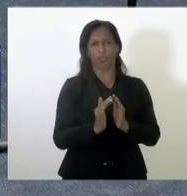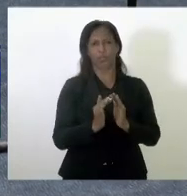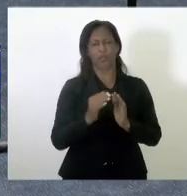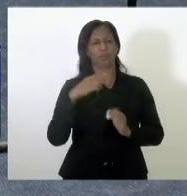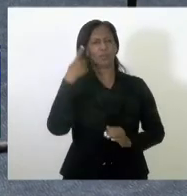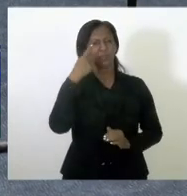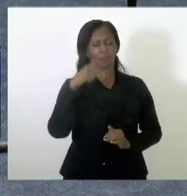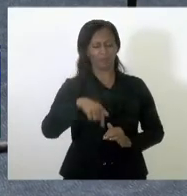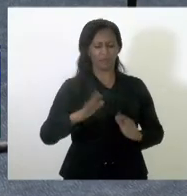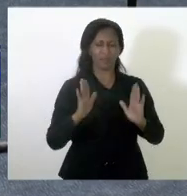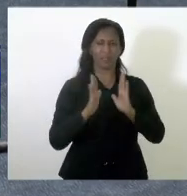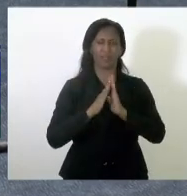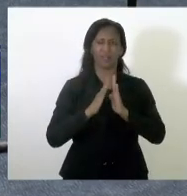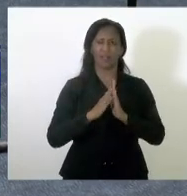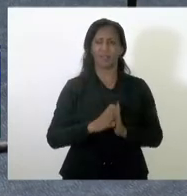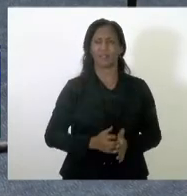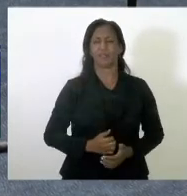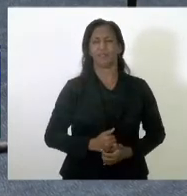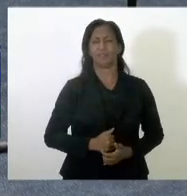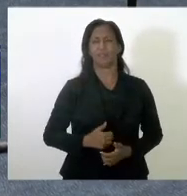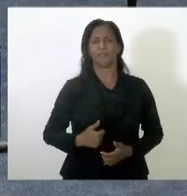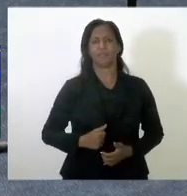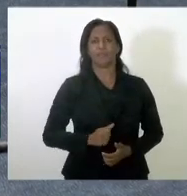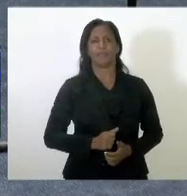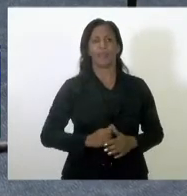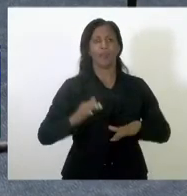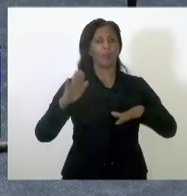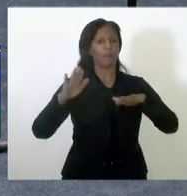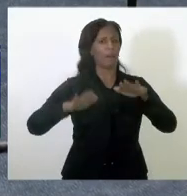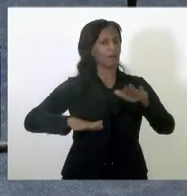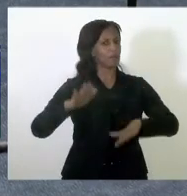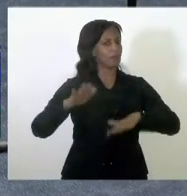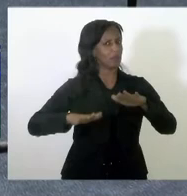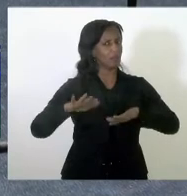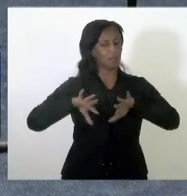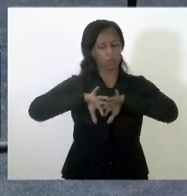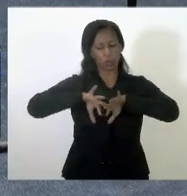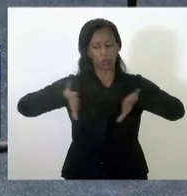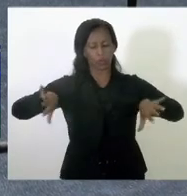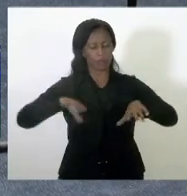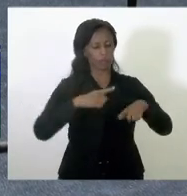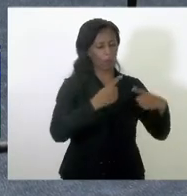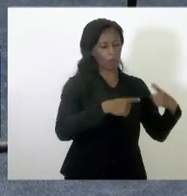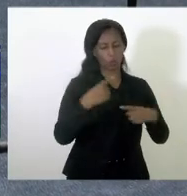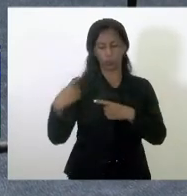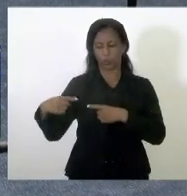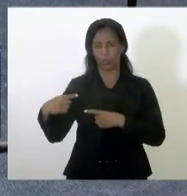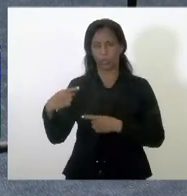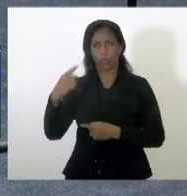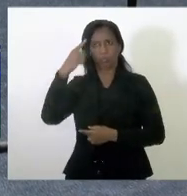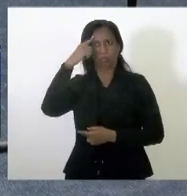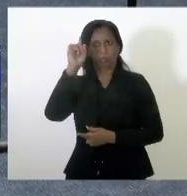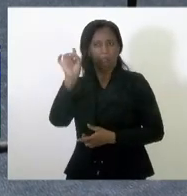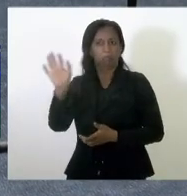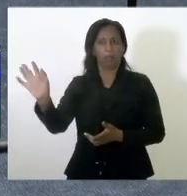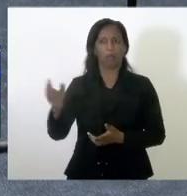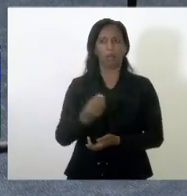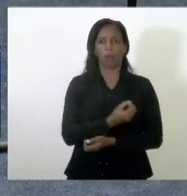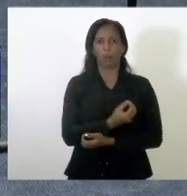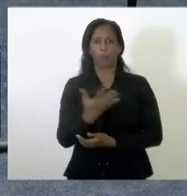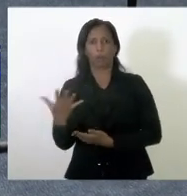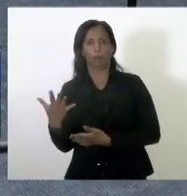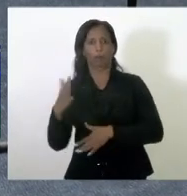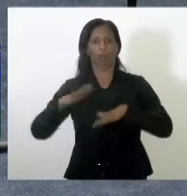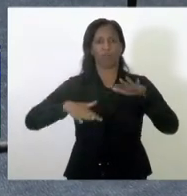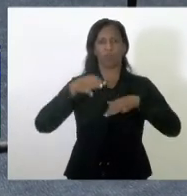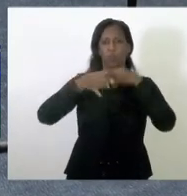parlamentares dessa casa, mas, independente de visões políticas, de visões ideológicas, muitas vezes